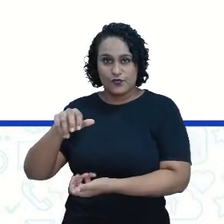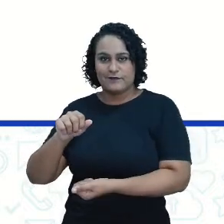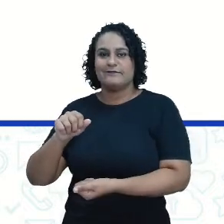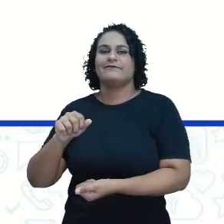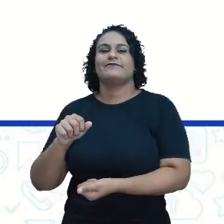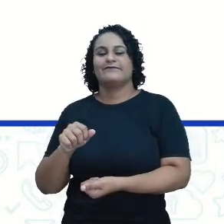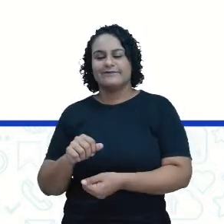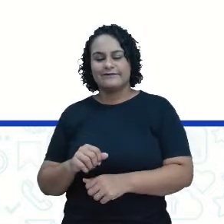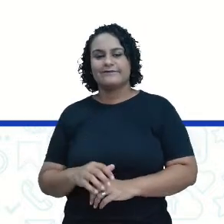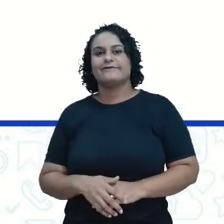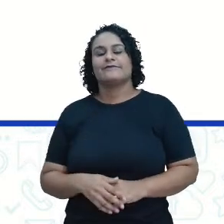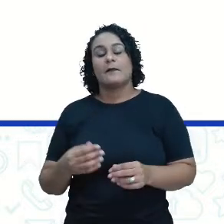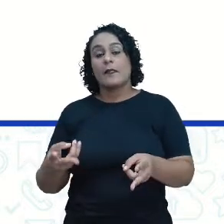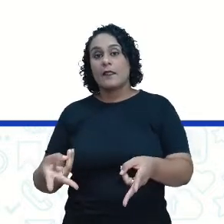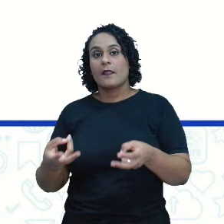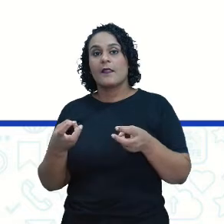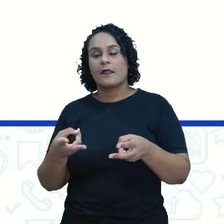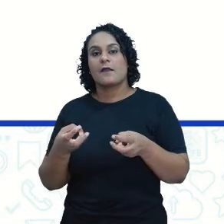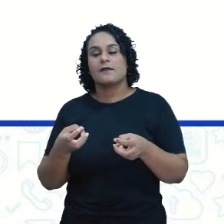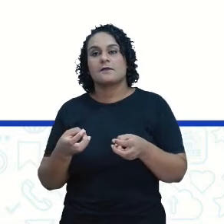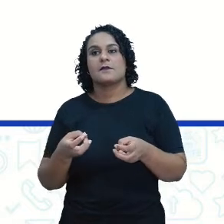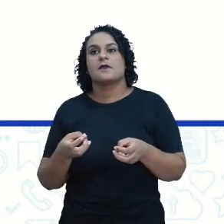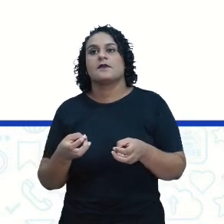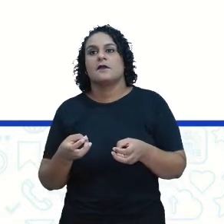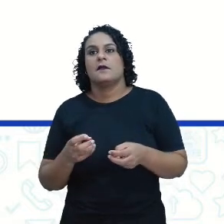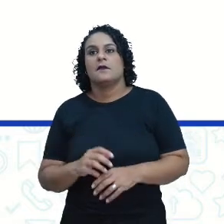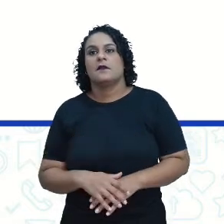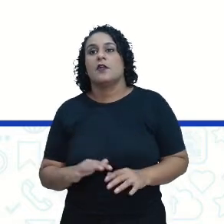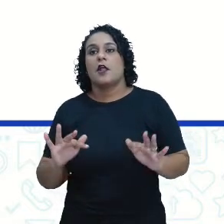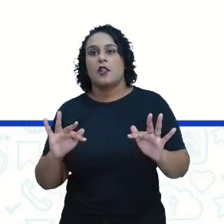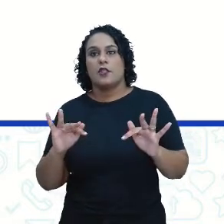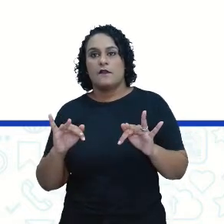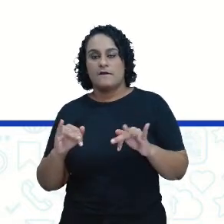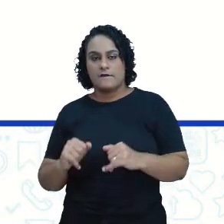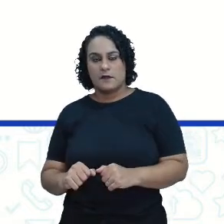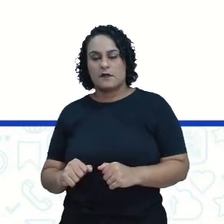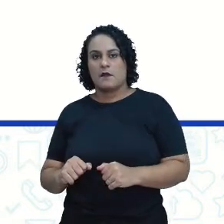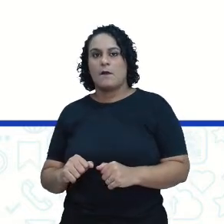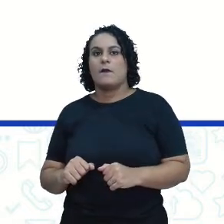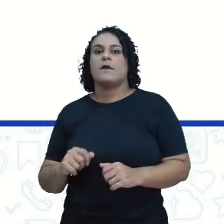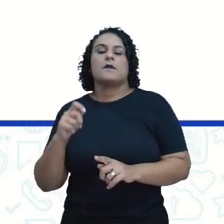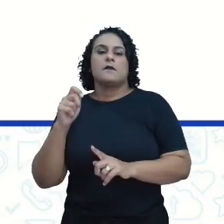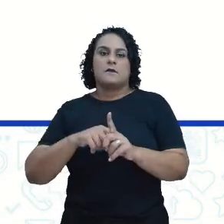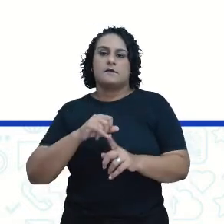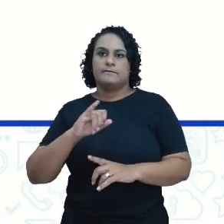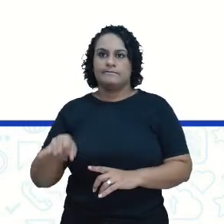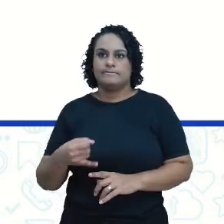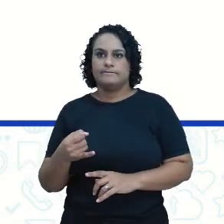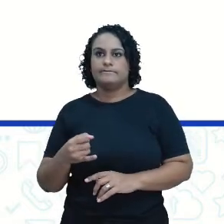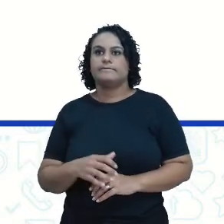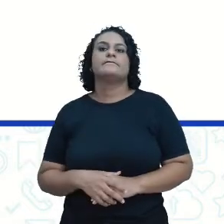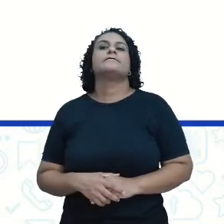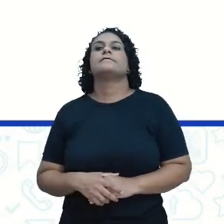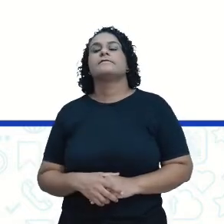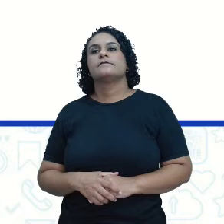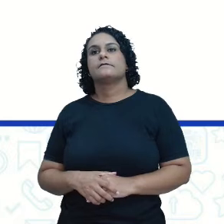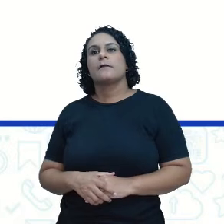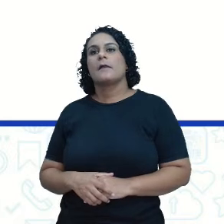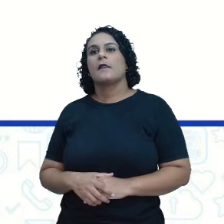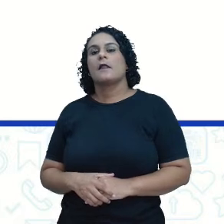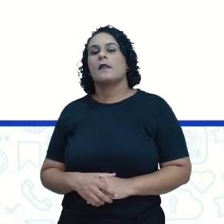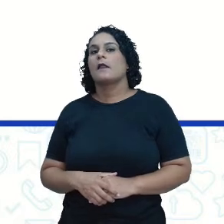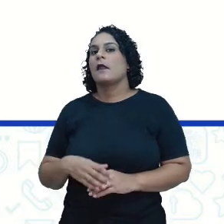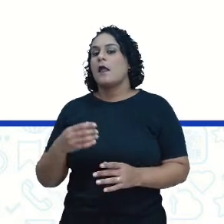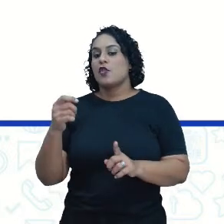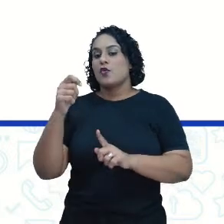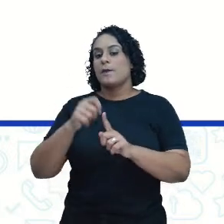Então, a gente vê aí, no final de janeiro, início da Via Láctea. Já lá em maio,